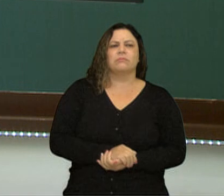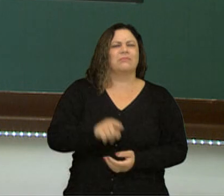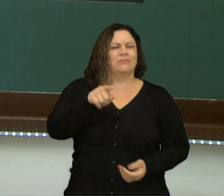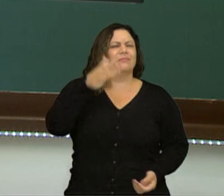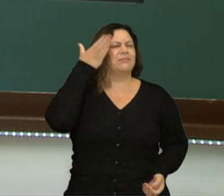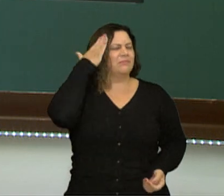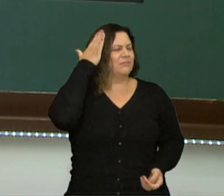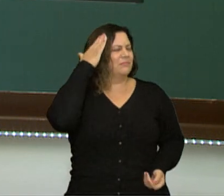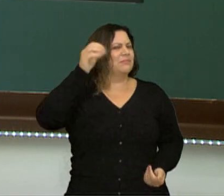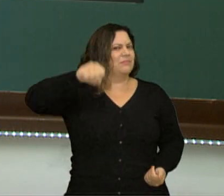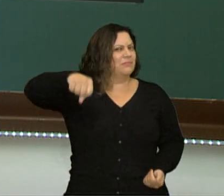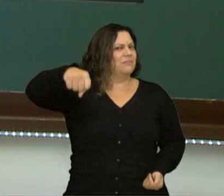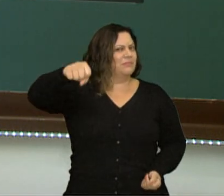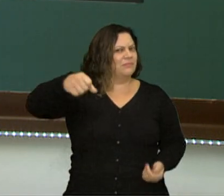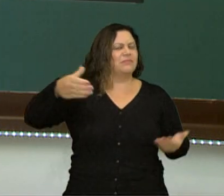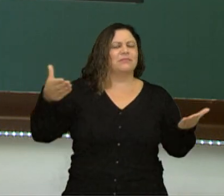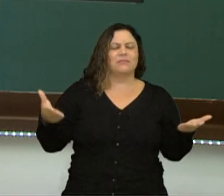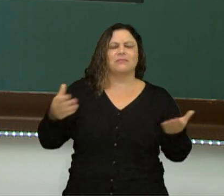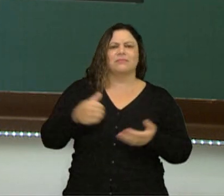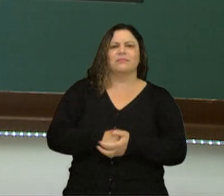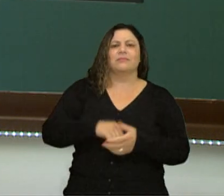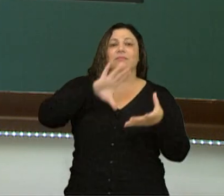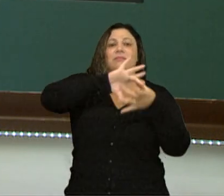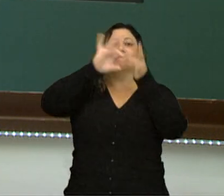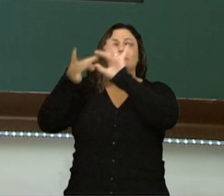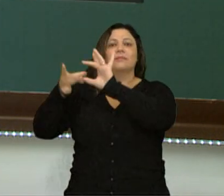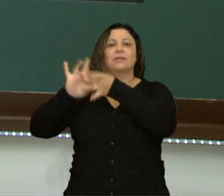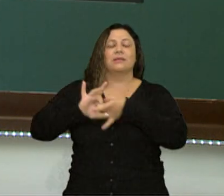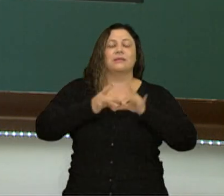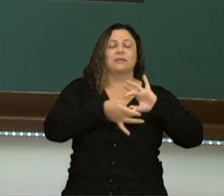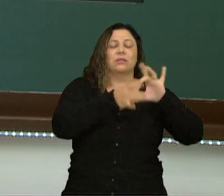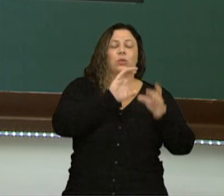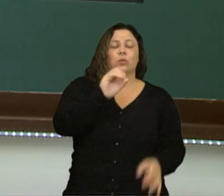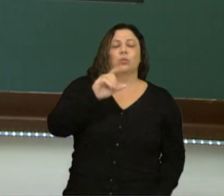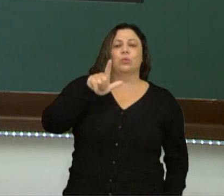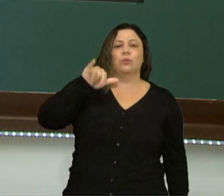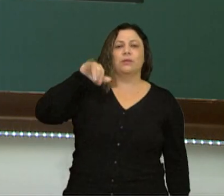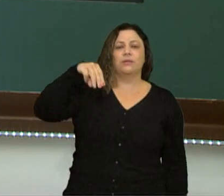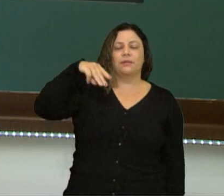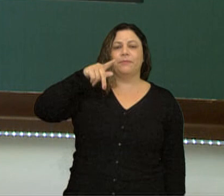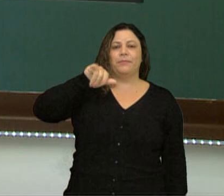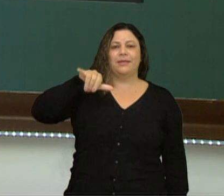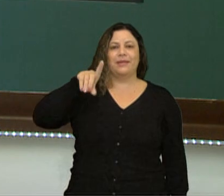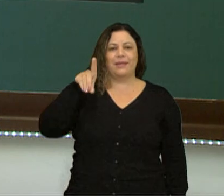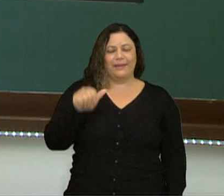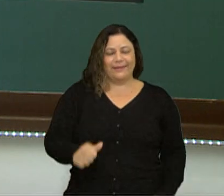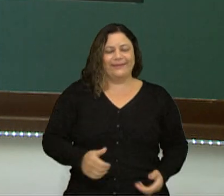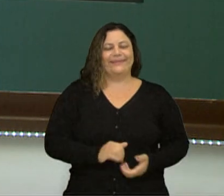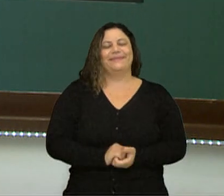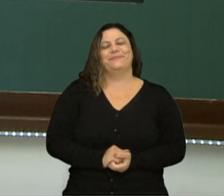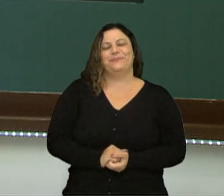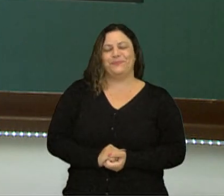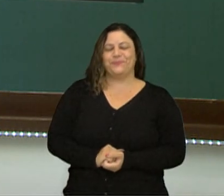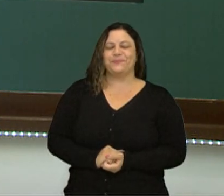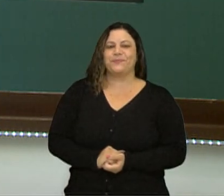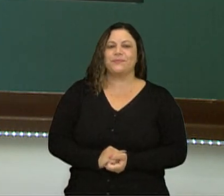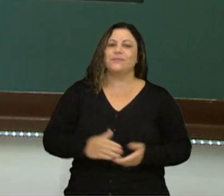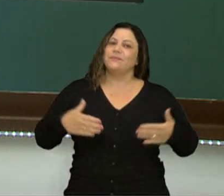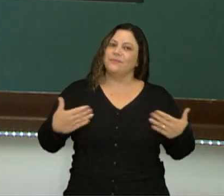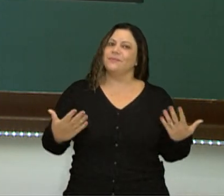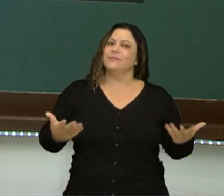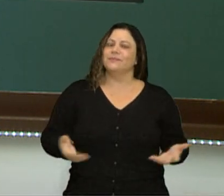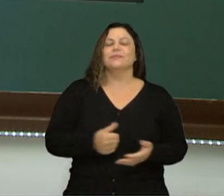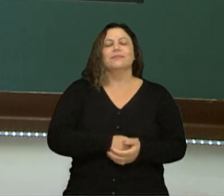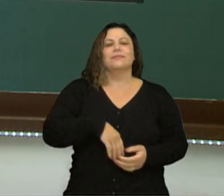sabe, sim. Isso aí, né? São os símbolos da Olimpíada. Isso aí, das Olimpíadas.